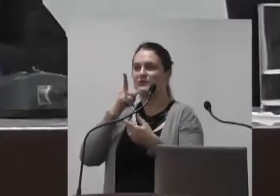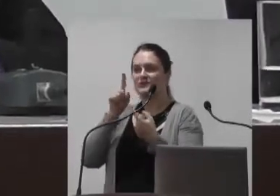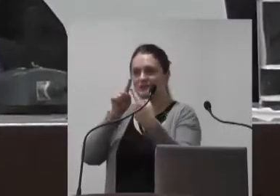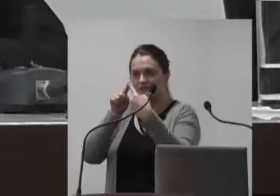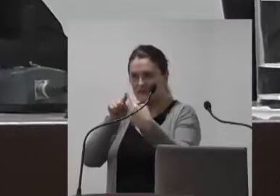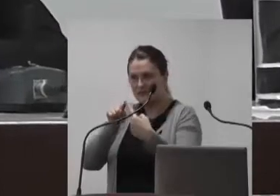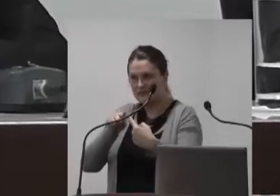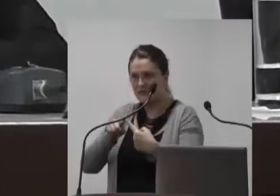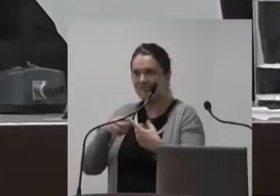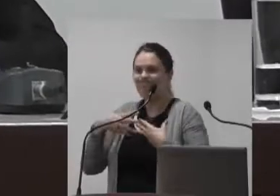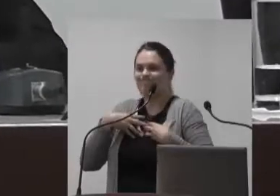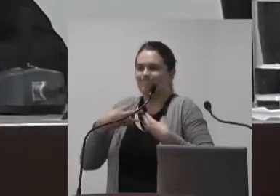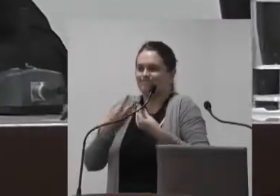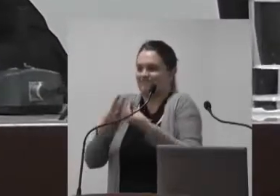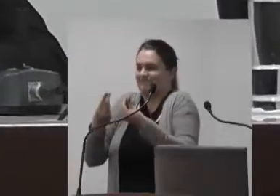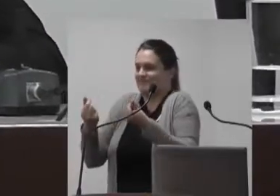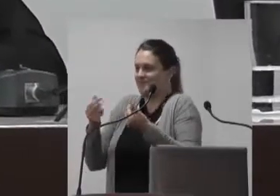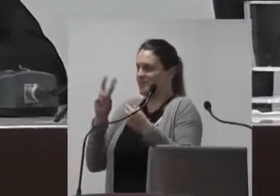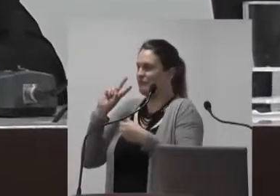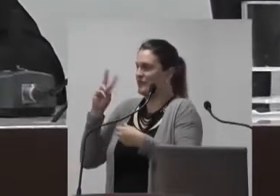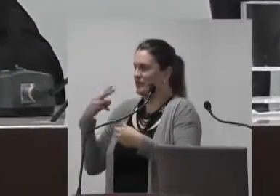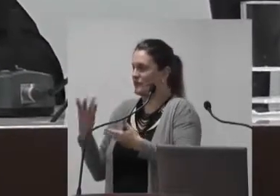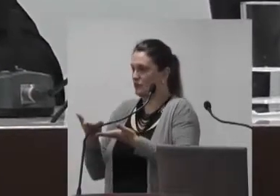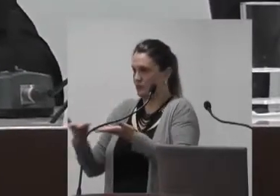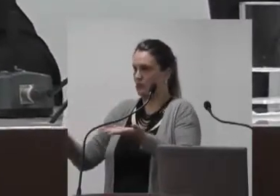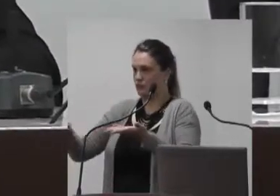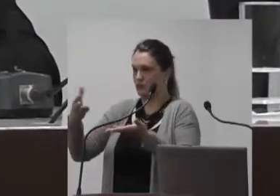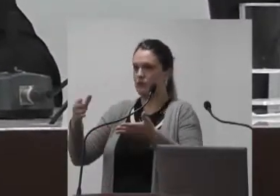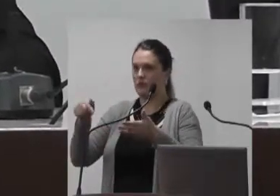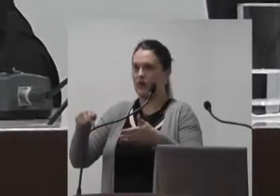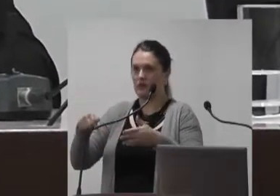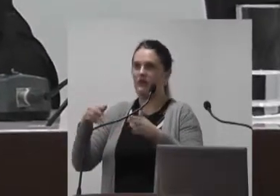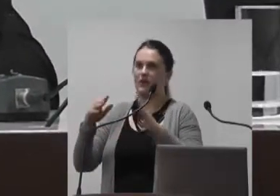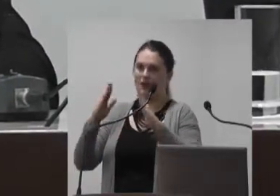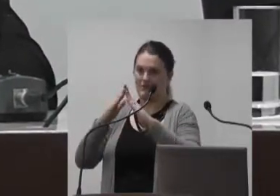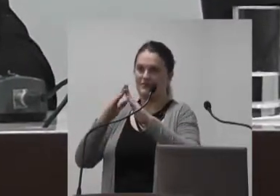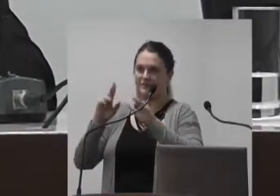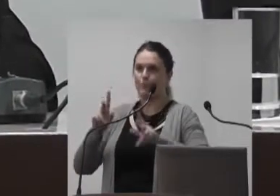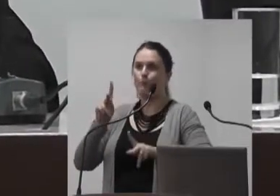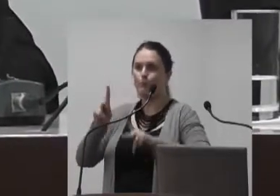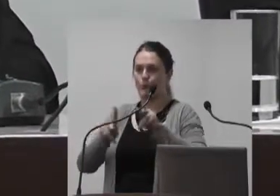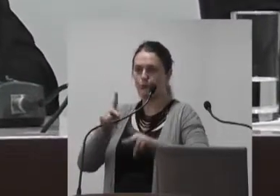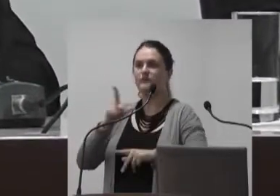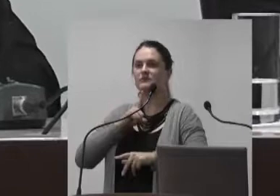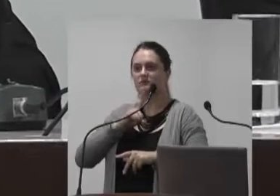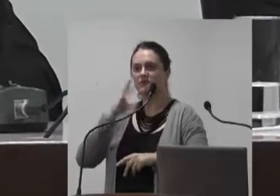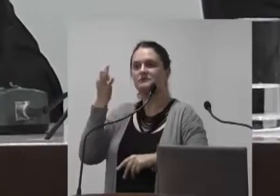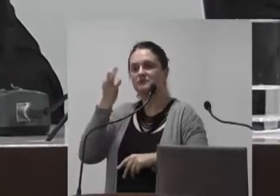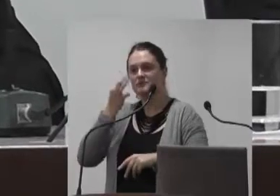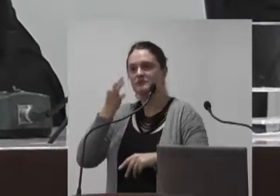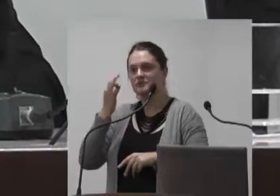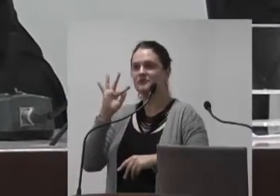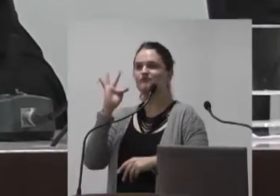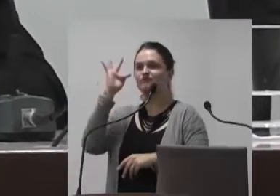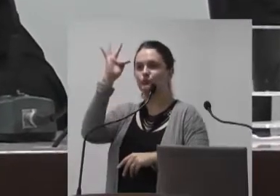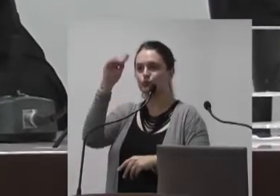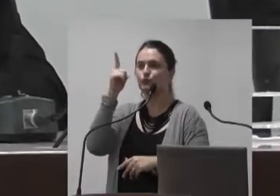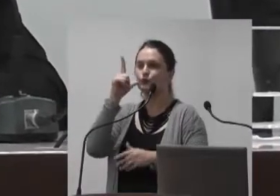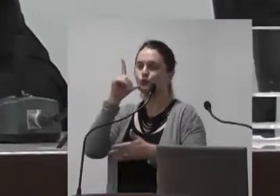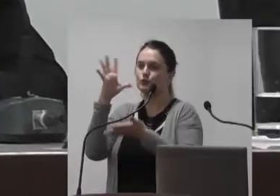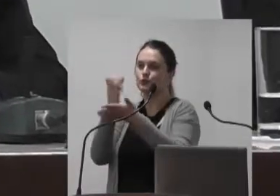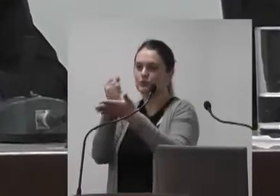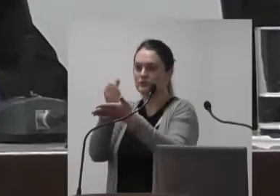atingido, sensibilizou os senhores vereadores, representantes legítimos do povo, e tenho certeza